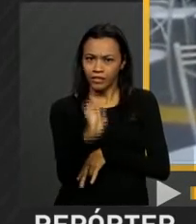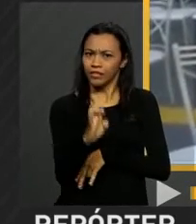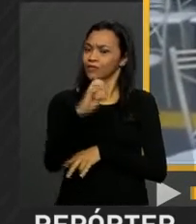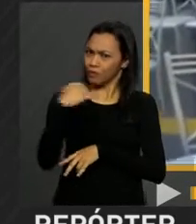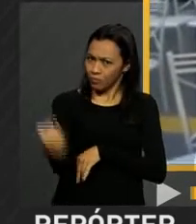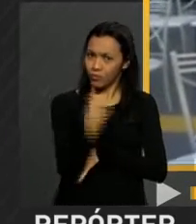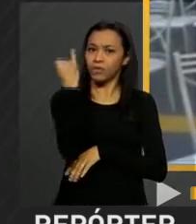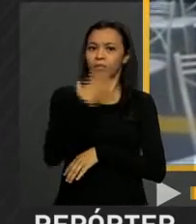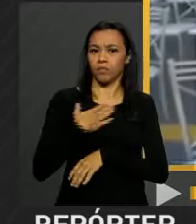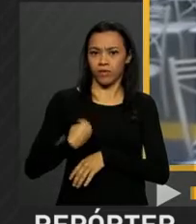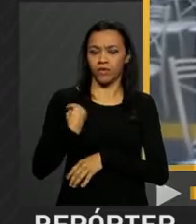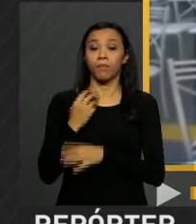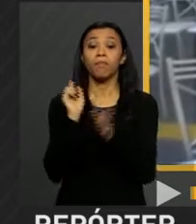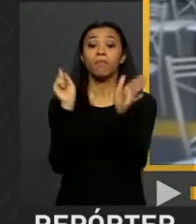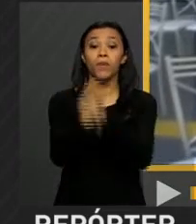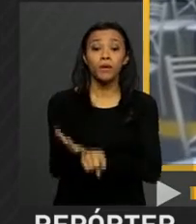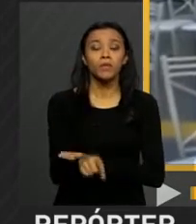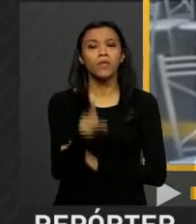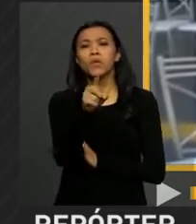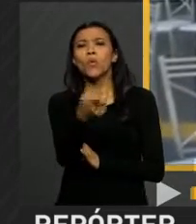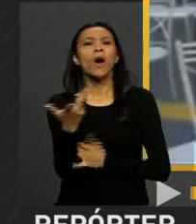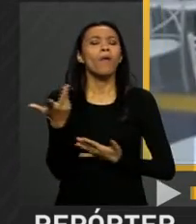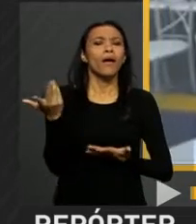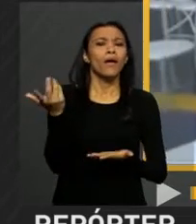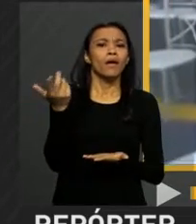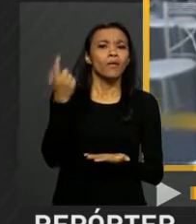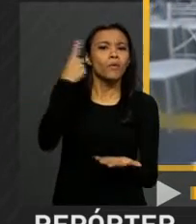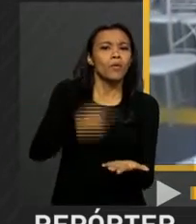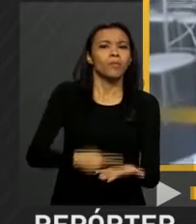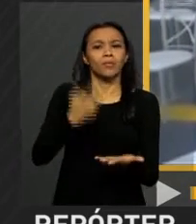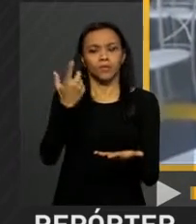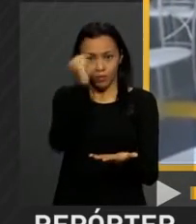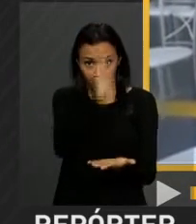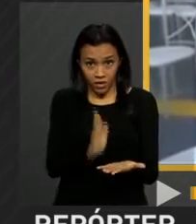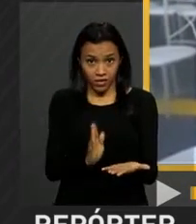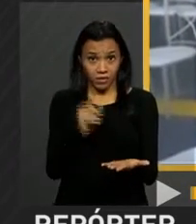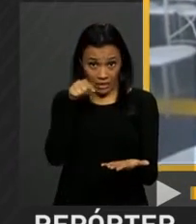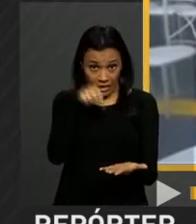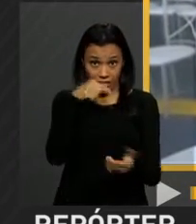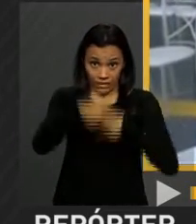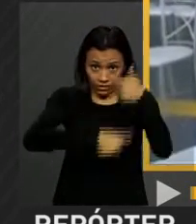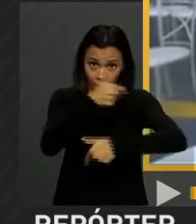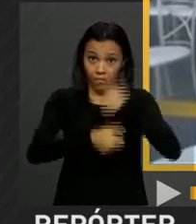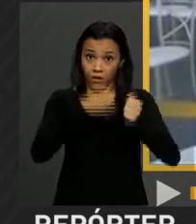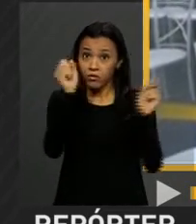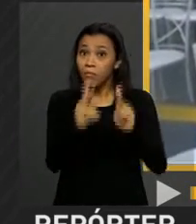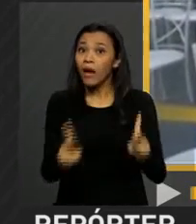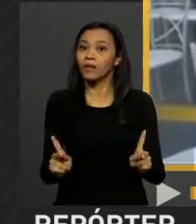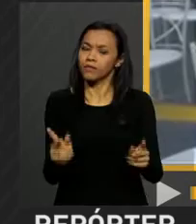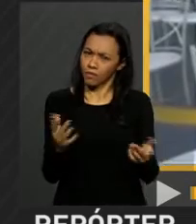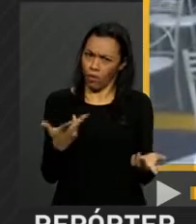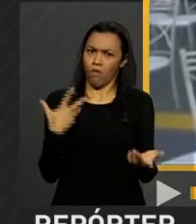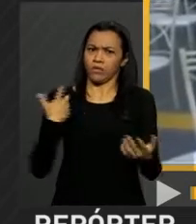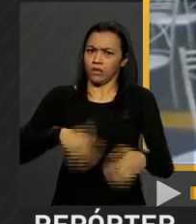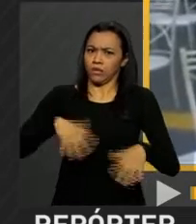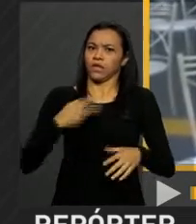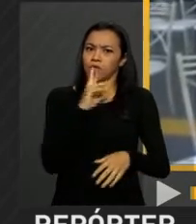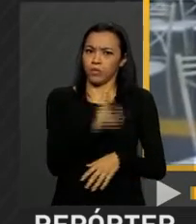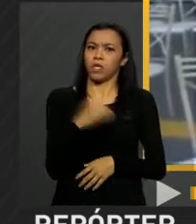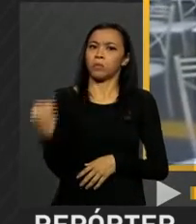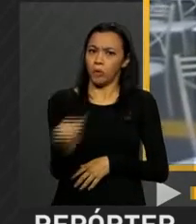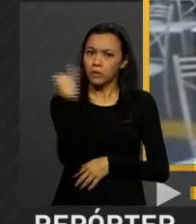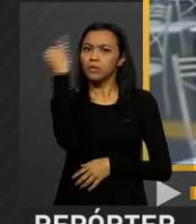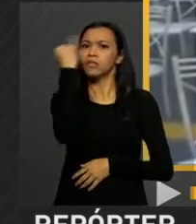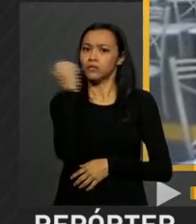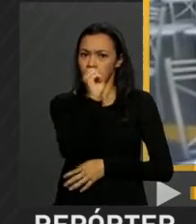vida. O que você diria sobre o papel do Brasil nessas missões de paz? Bem, papel importantíssimo, porque, como falei